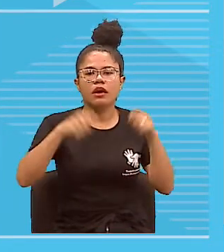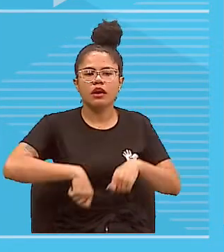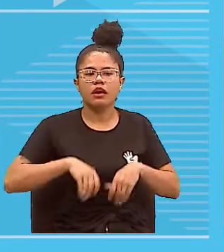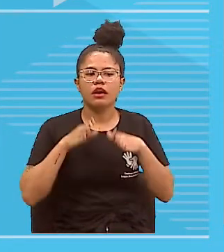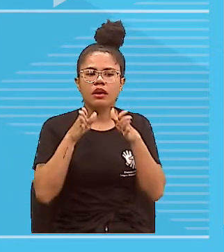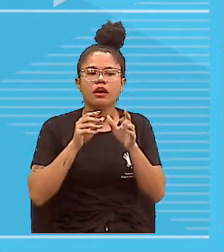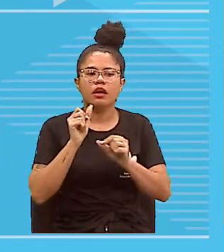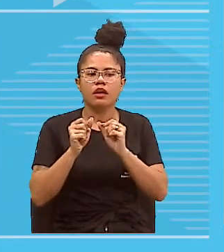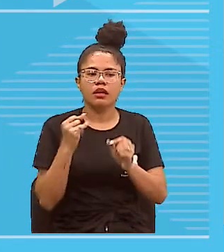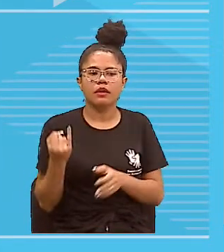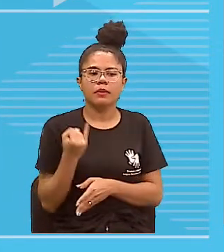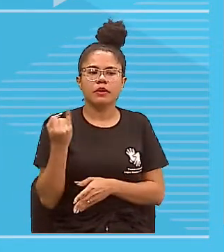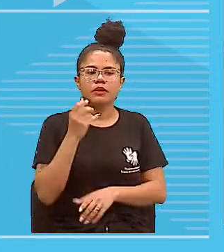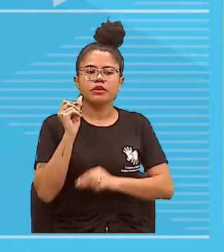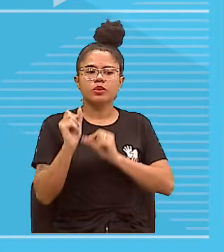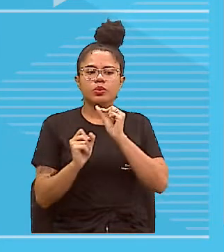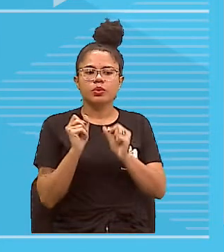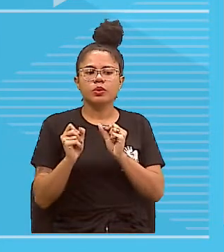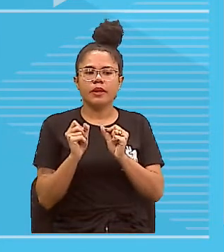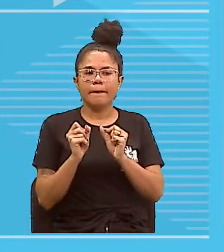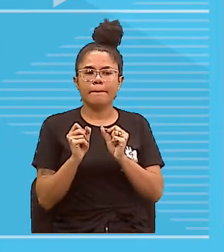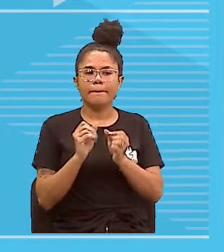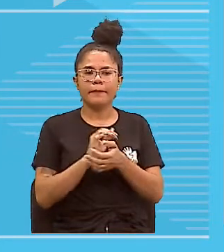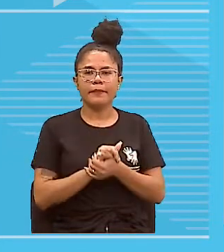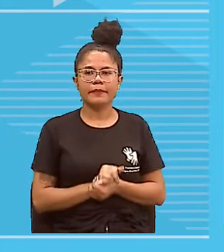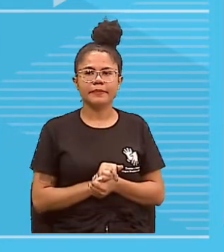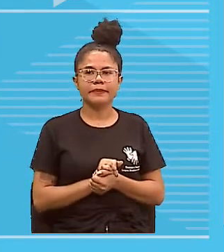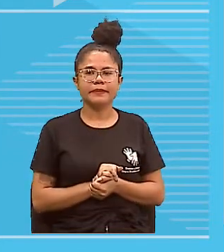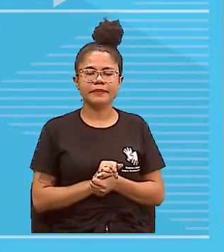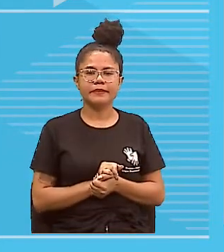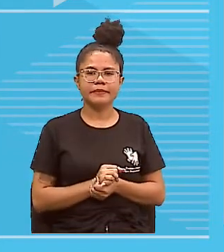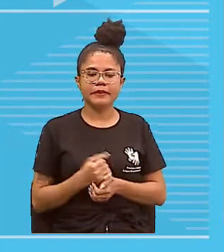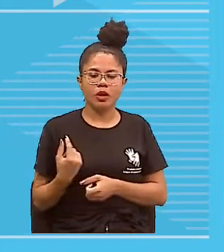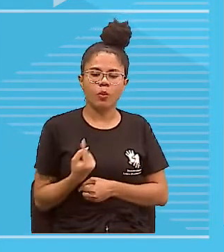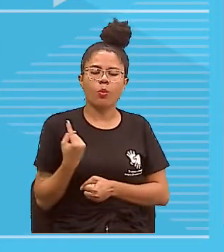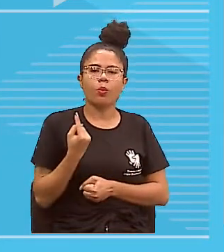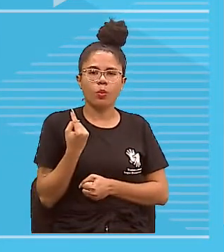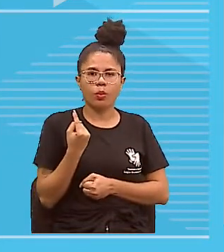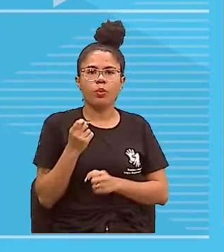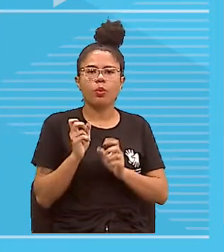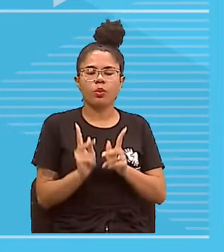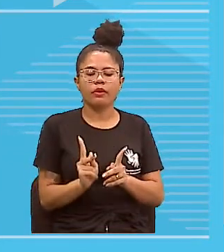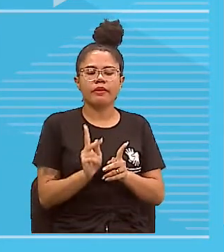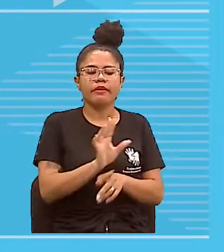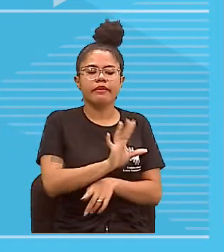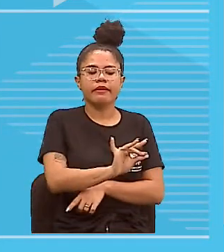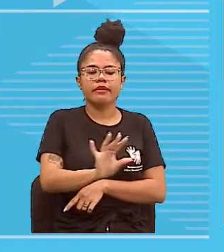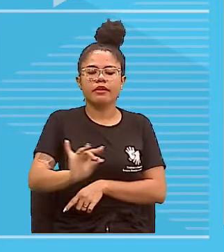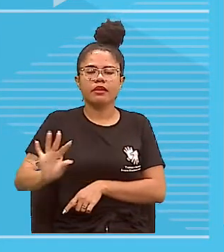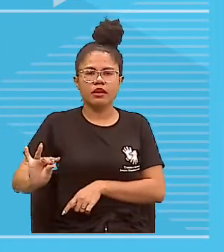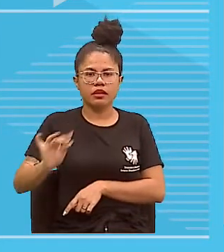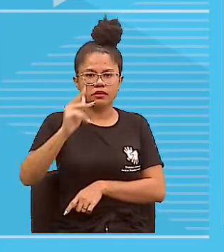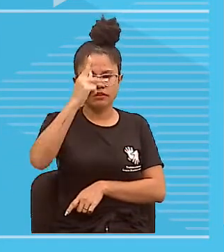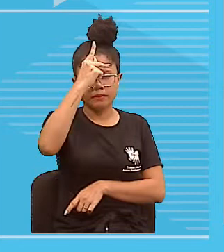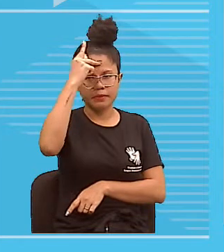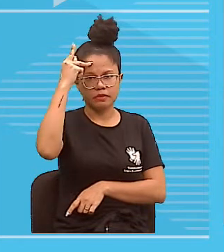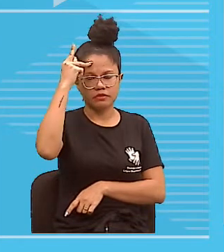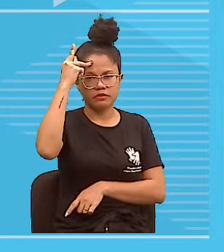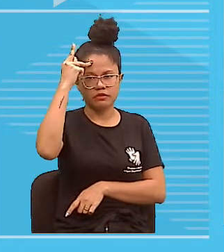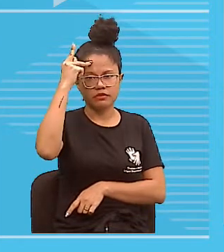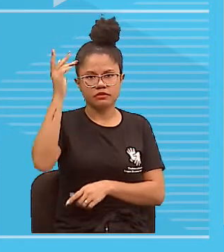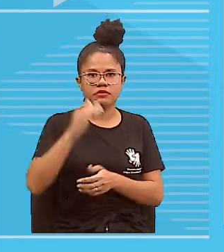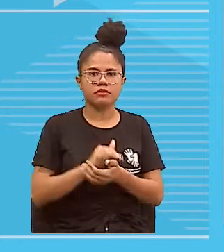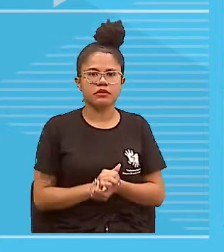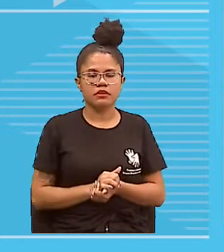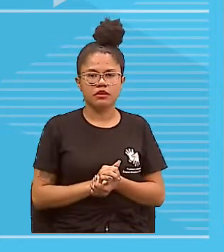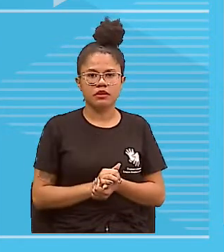em consideração, quando a gente fala sobre projeto de vida, que é algo particular, né, de cada ser. Então, o meu projeto de vida, ele